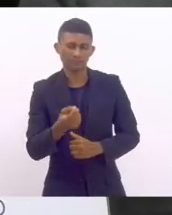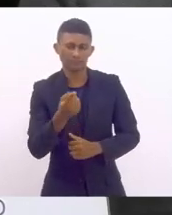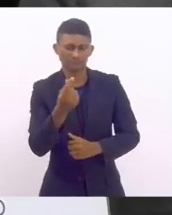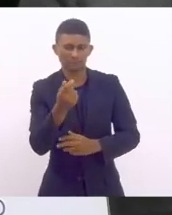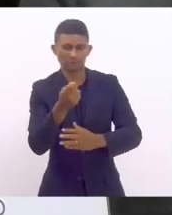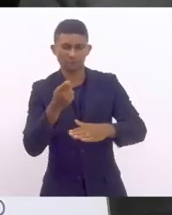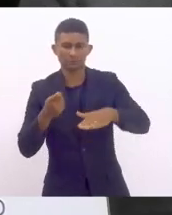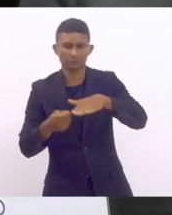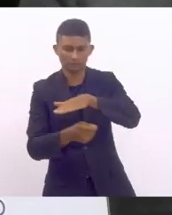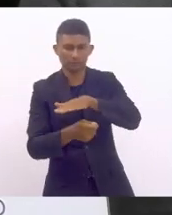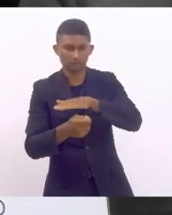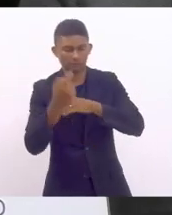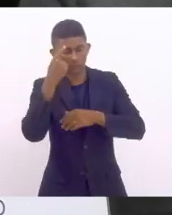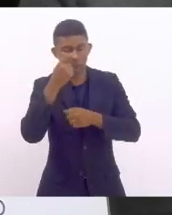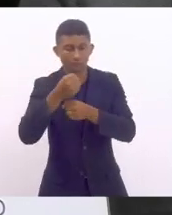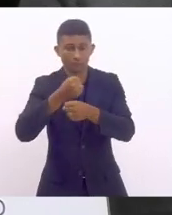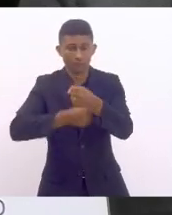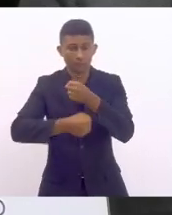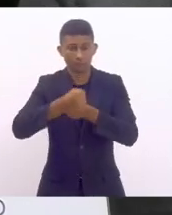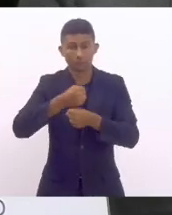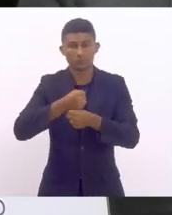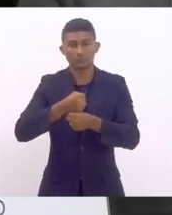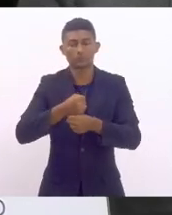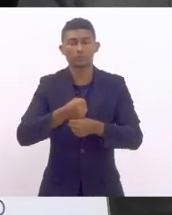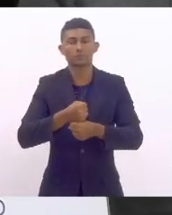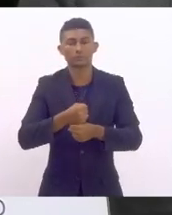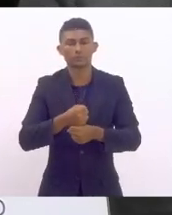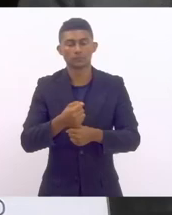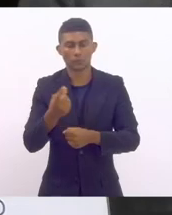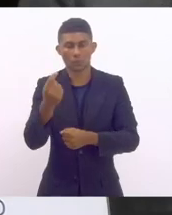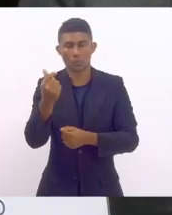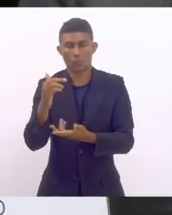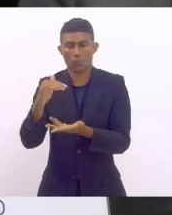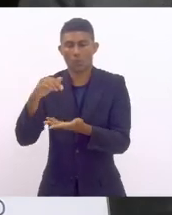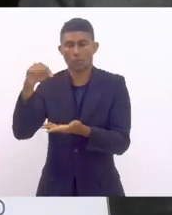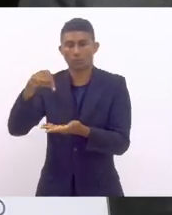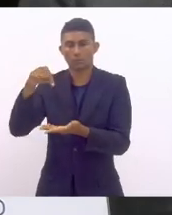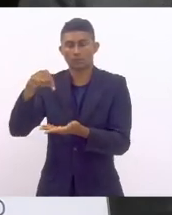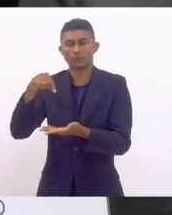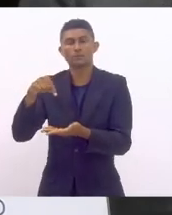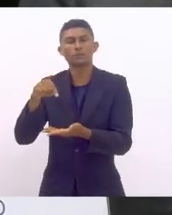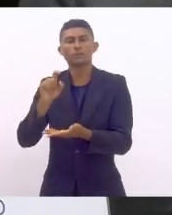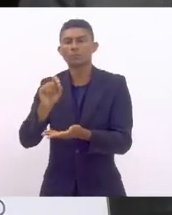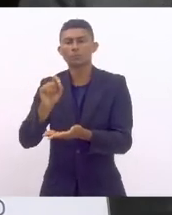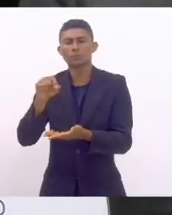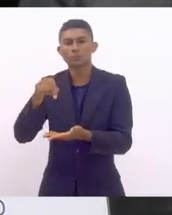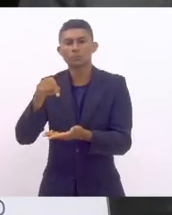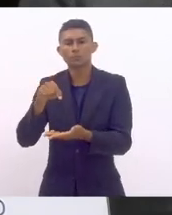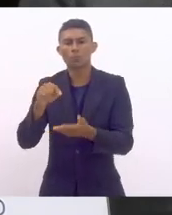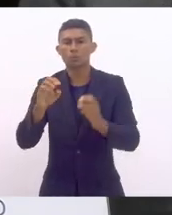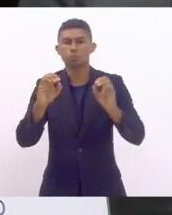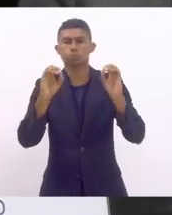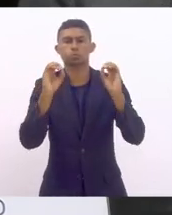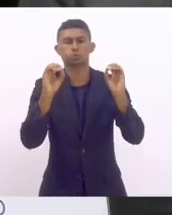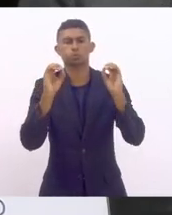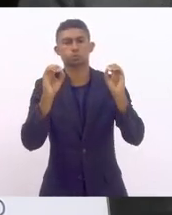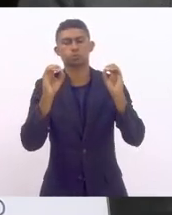é no ano passado nós tivemos no orçamento investimentos zero